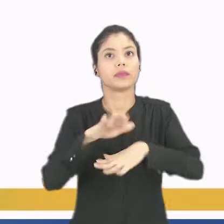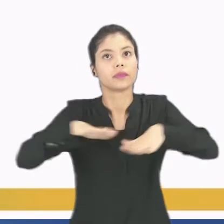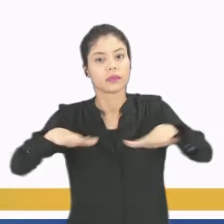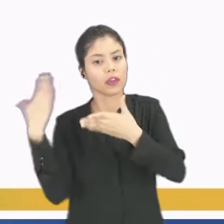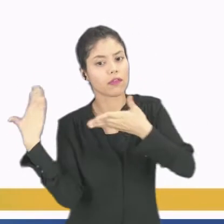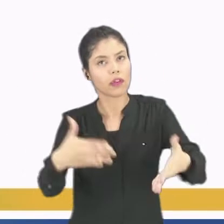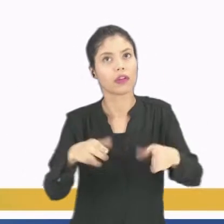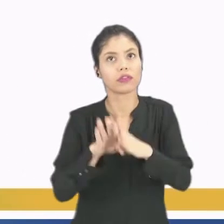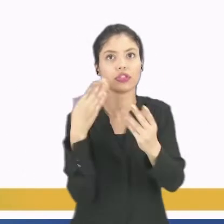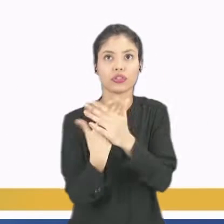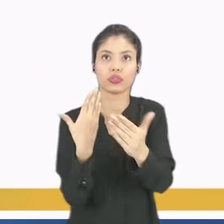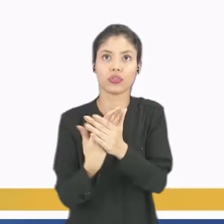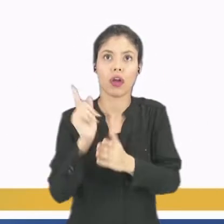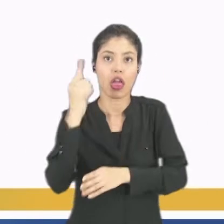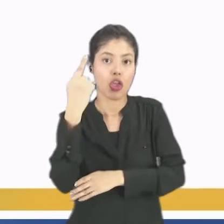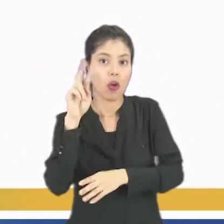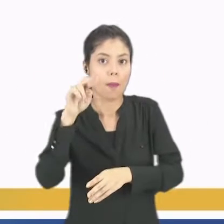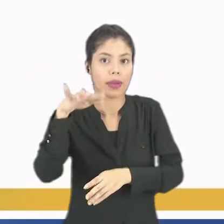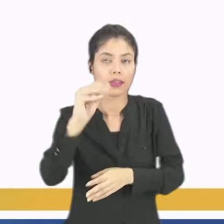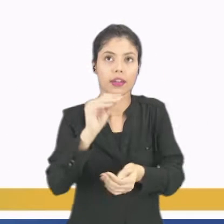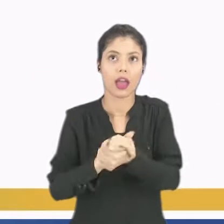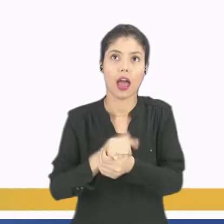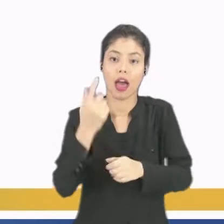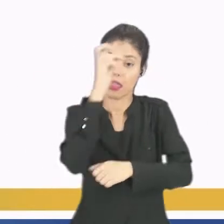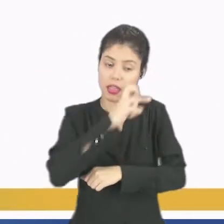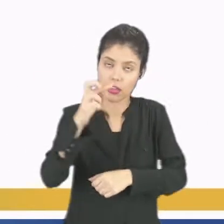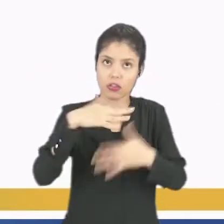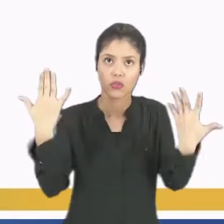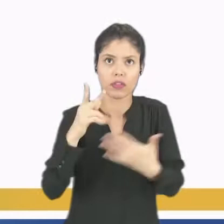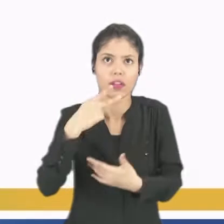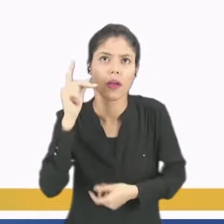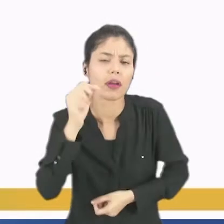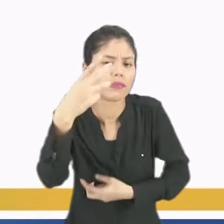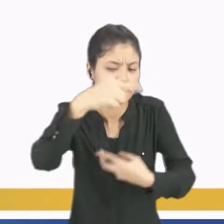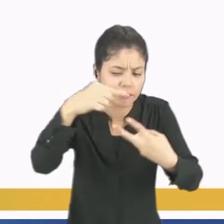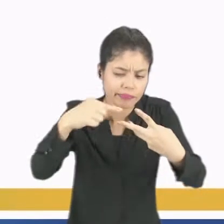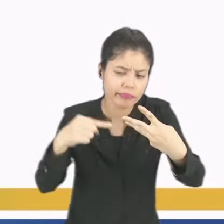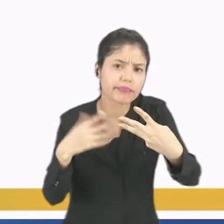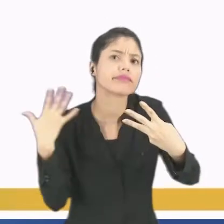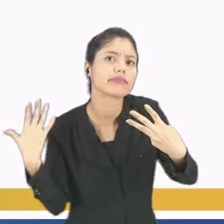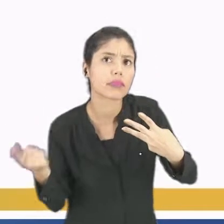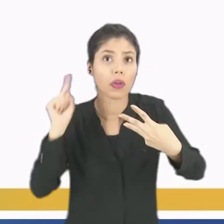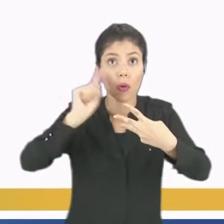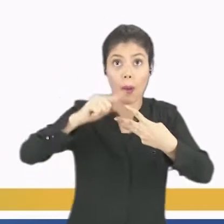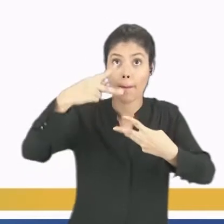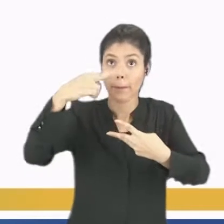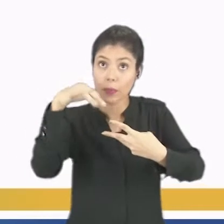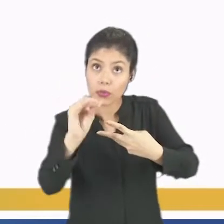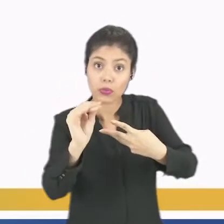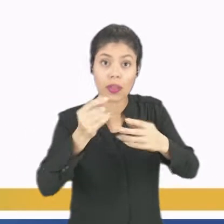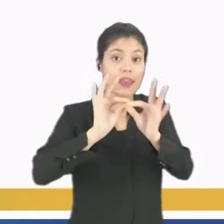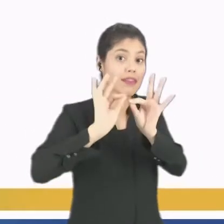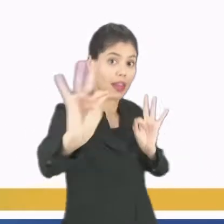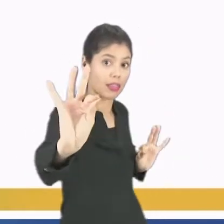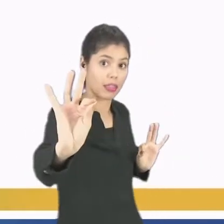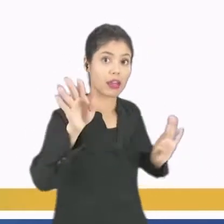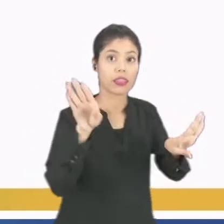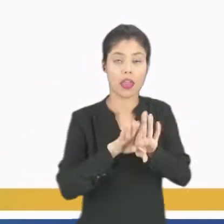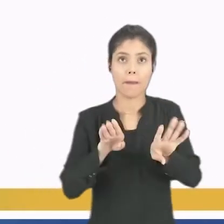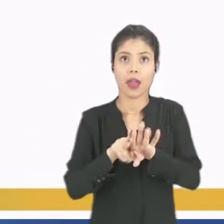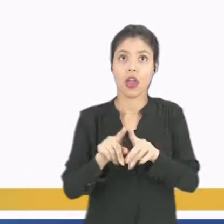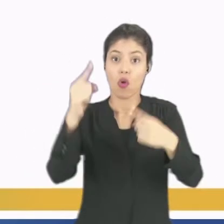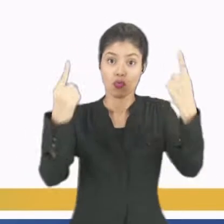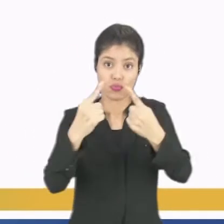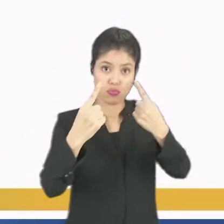são focos de estudo da geometria analítica, porque a gente vai falar aqui sobre três coisas, tá? Ponto e reta e a distância